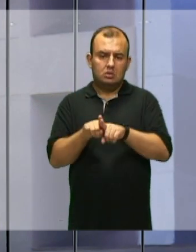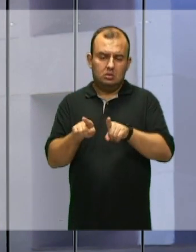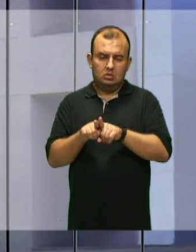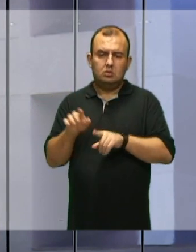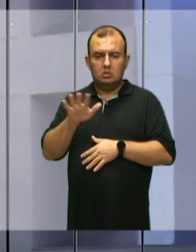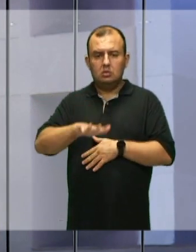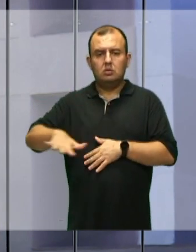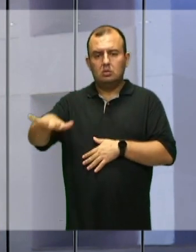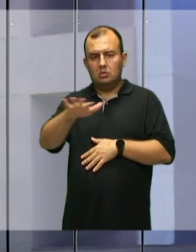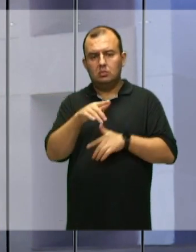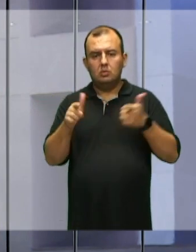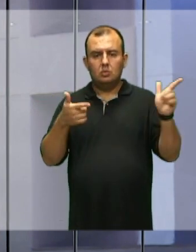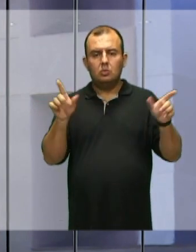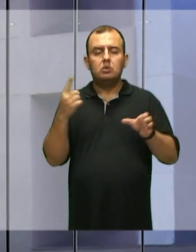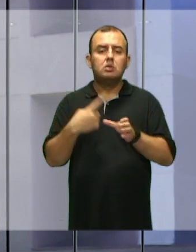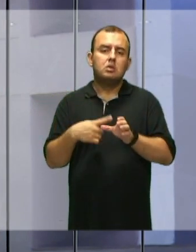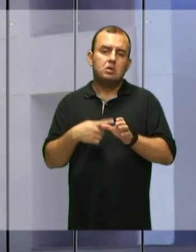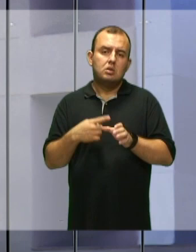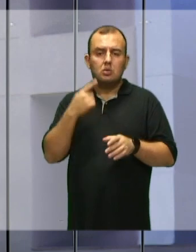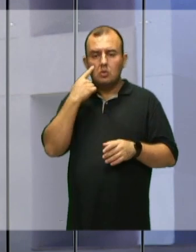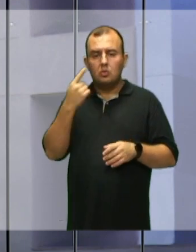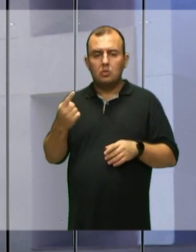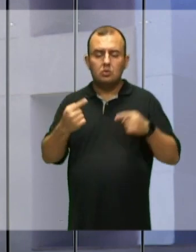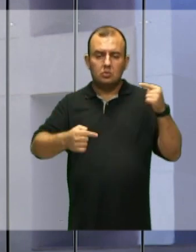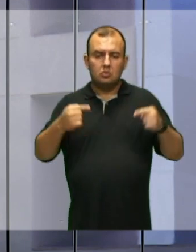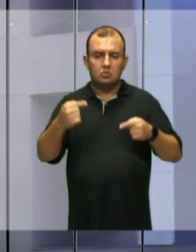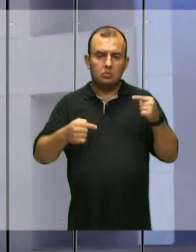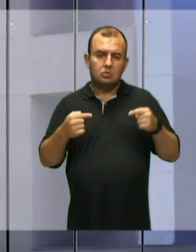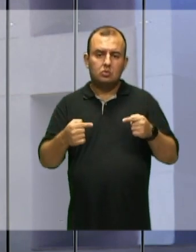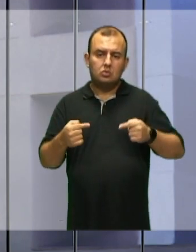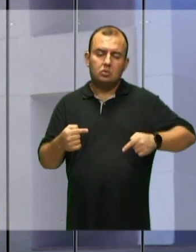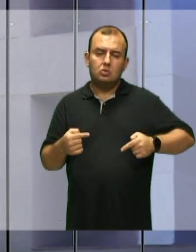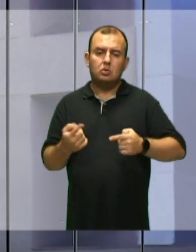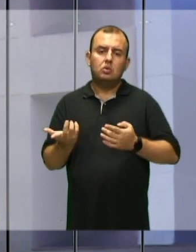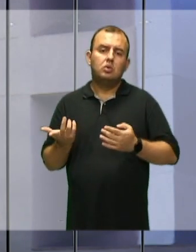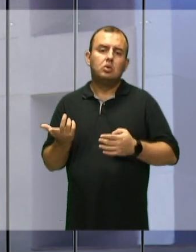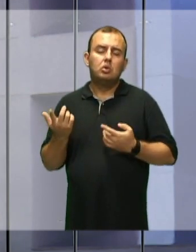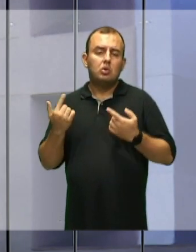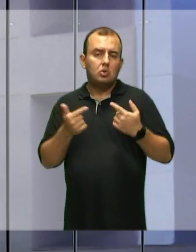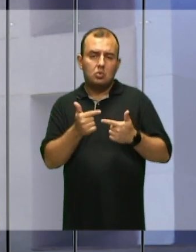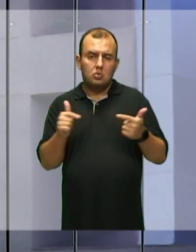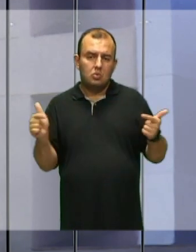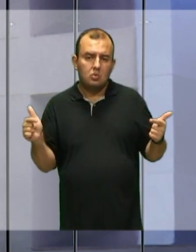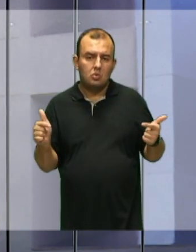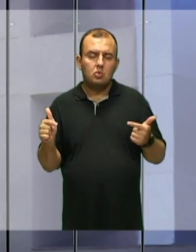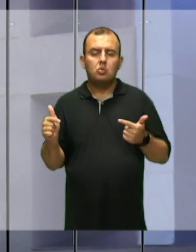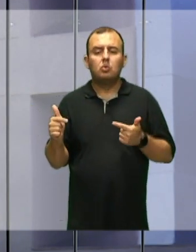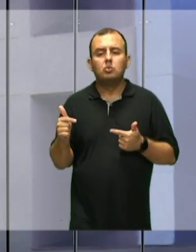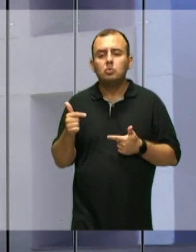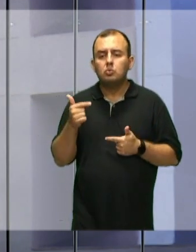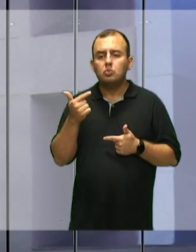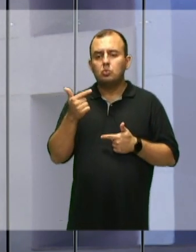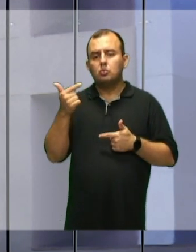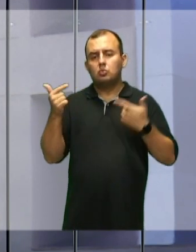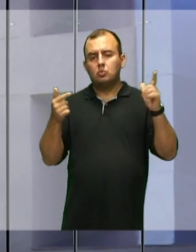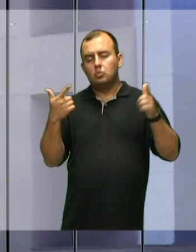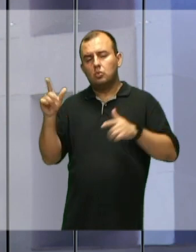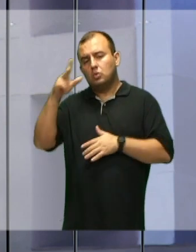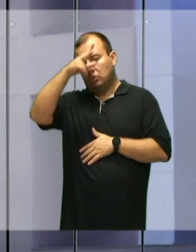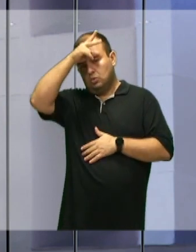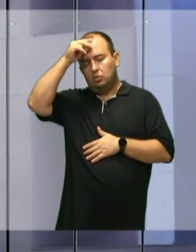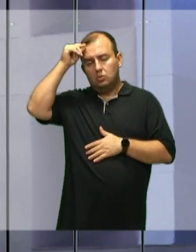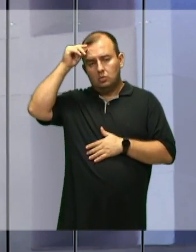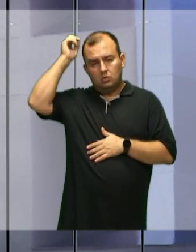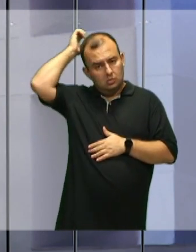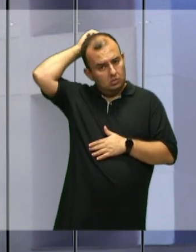paraa região paraas outras cidades e não se vê uma discussão de um consórcio não se vê uma discussão dos outros das outras dos outros prefeitos